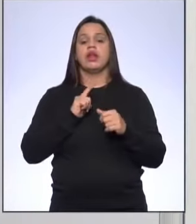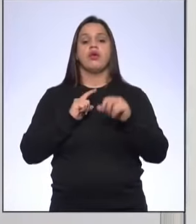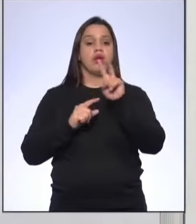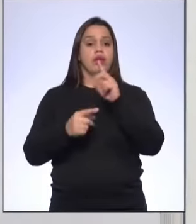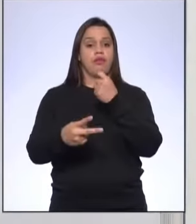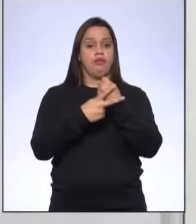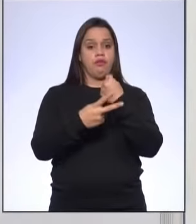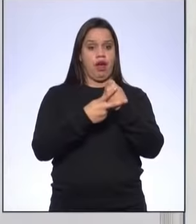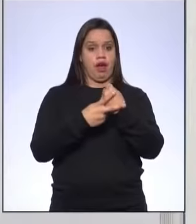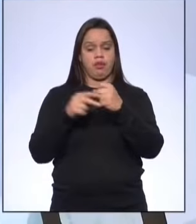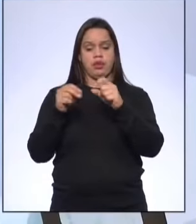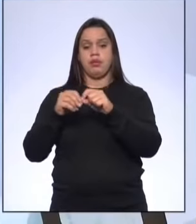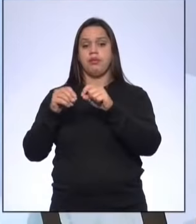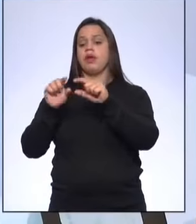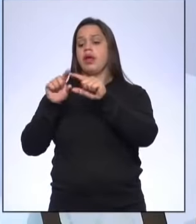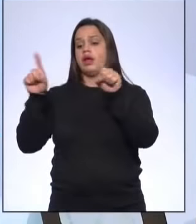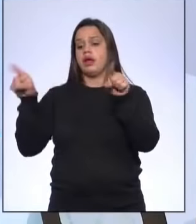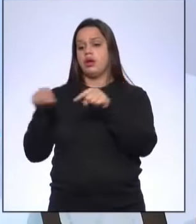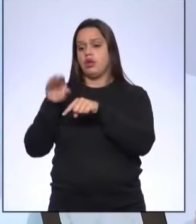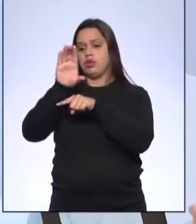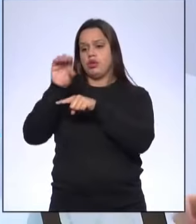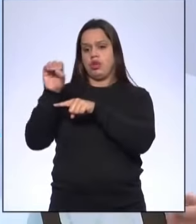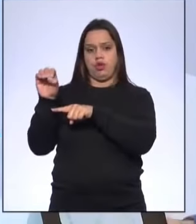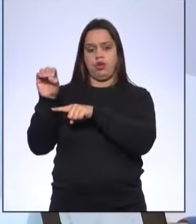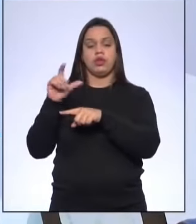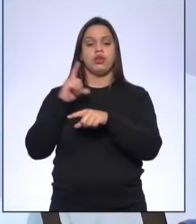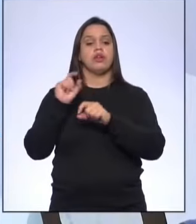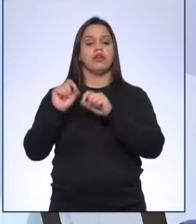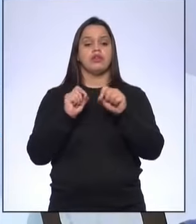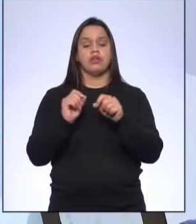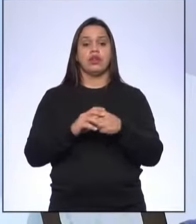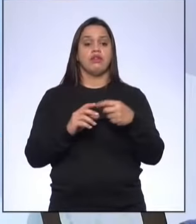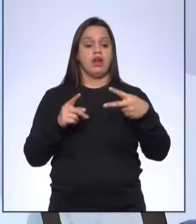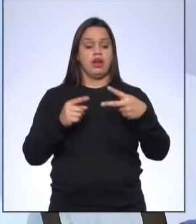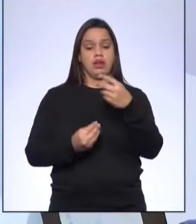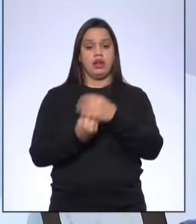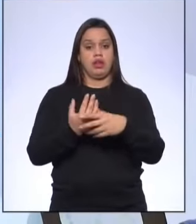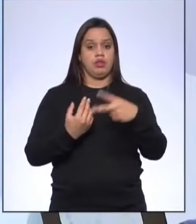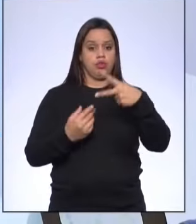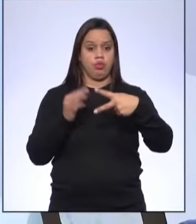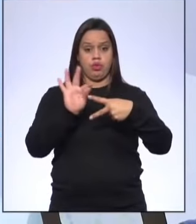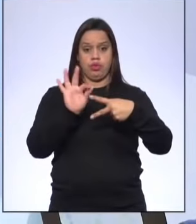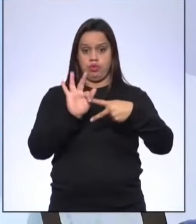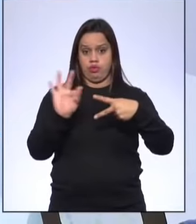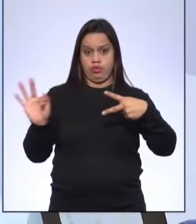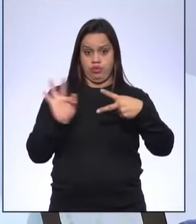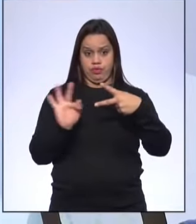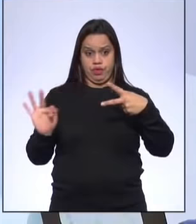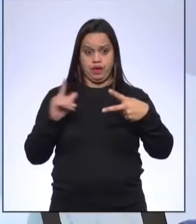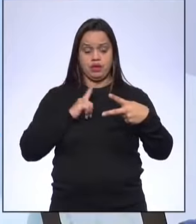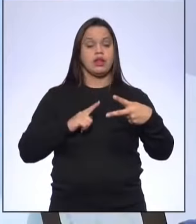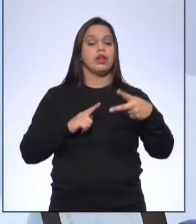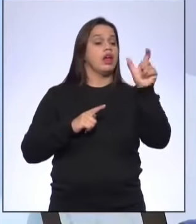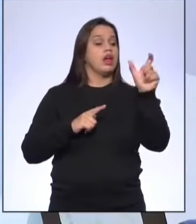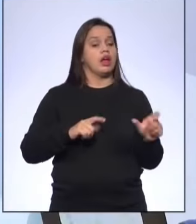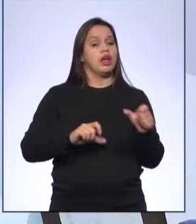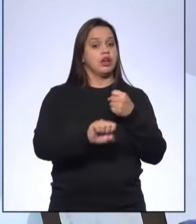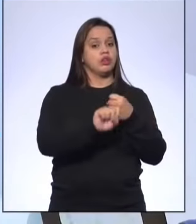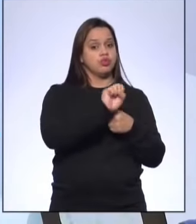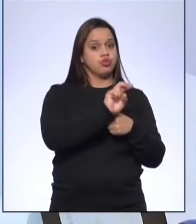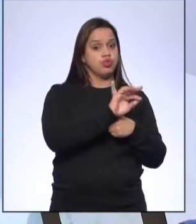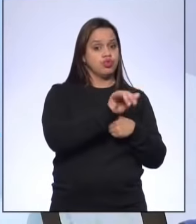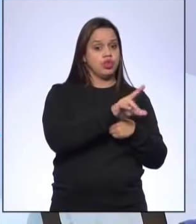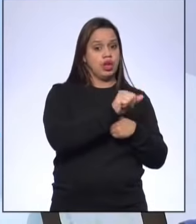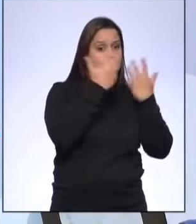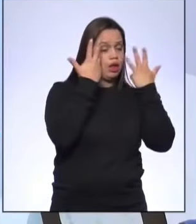complemento de oração você vai criar duas frases construindo a sua oração com sujeito é um animal com o verbo